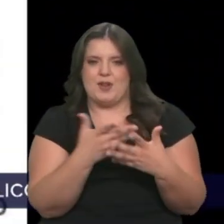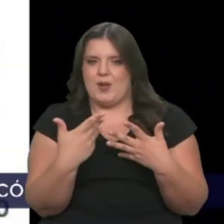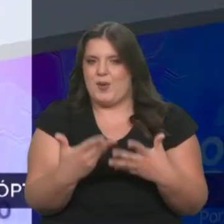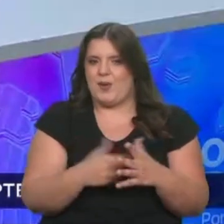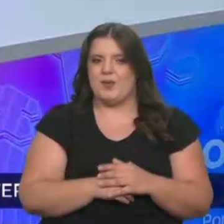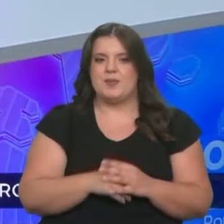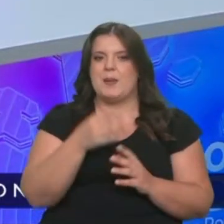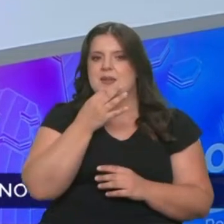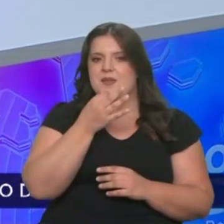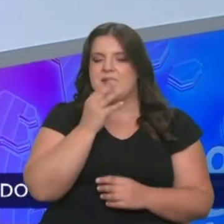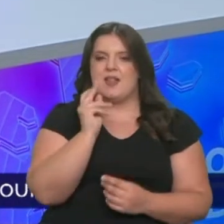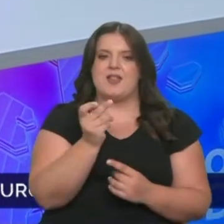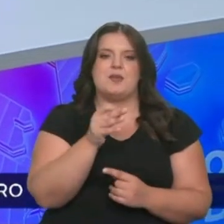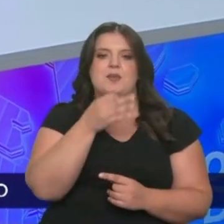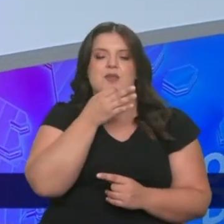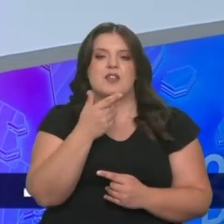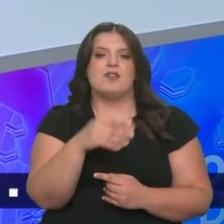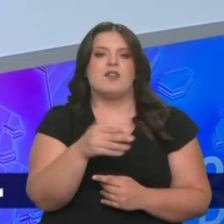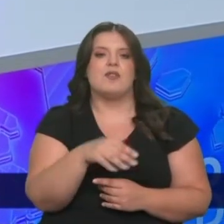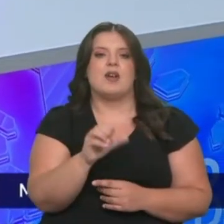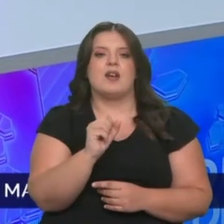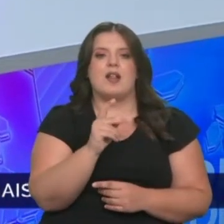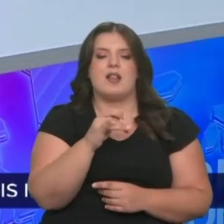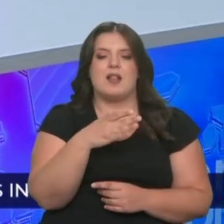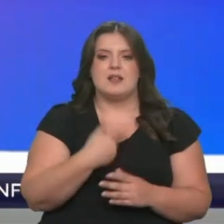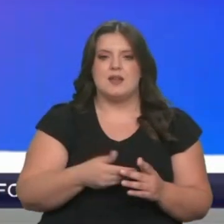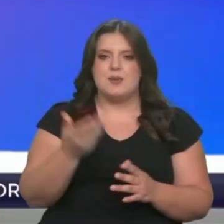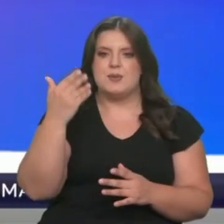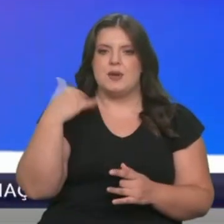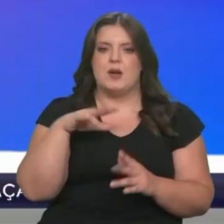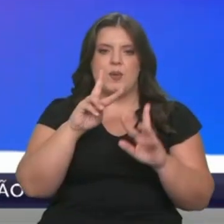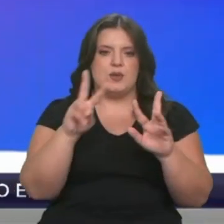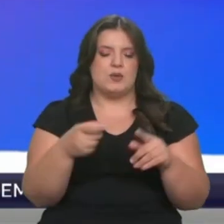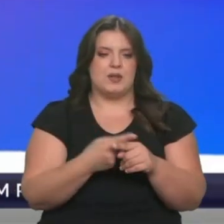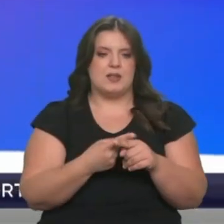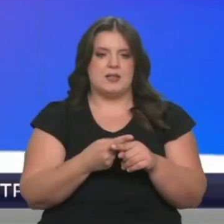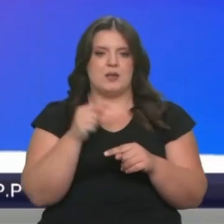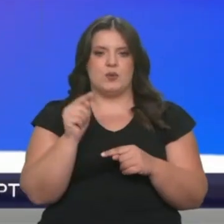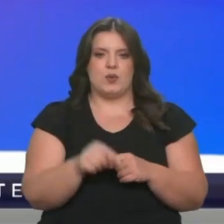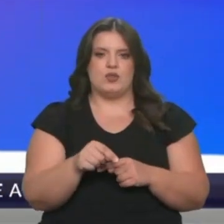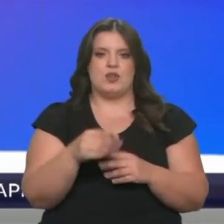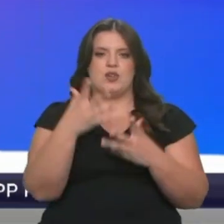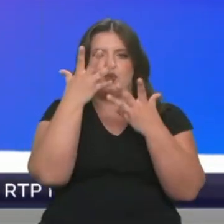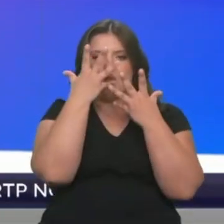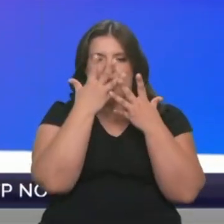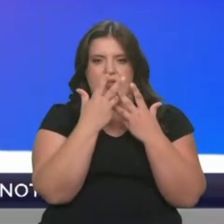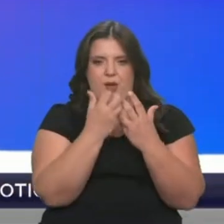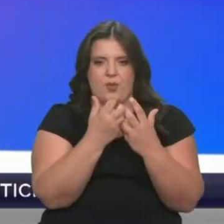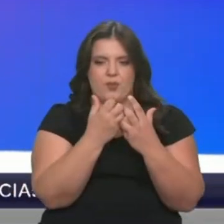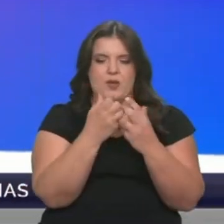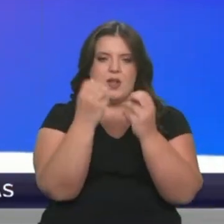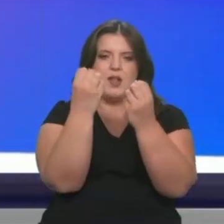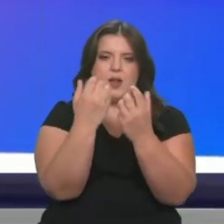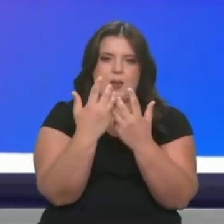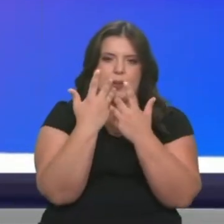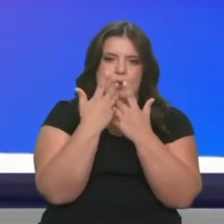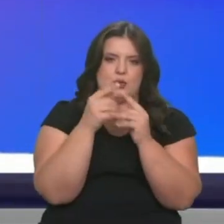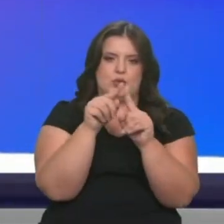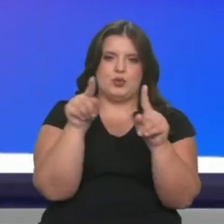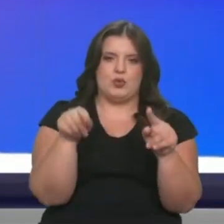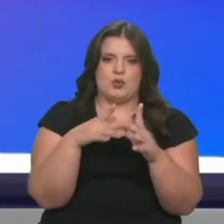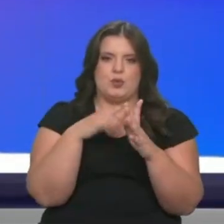estavas a falar de anos, já vamos falar também de galáxias ancestrais, mas tem um assunto muito interessante hoje, que é a escuridão e a luz no